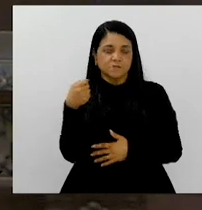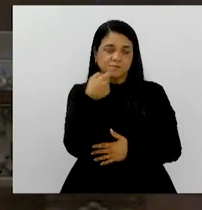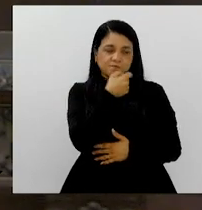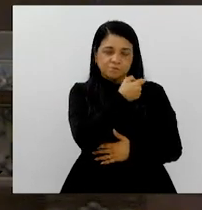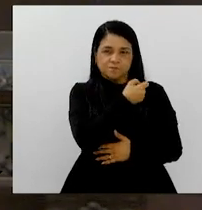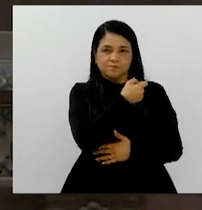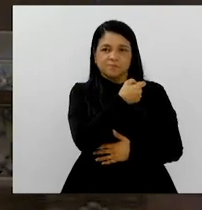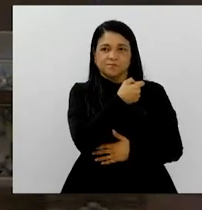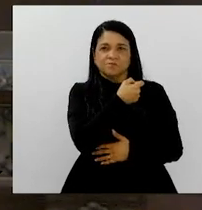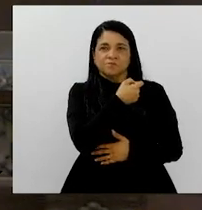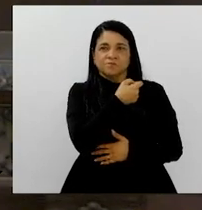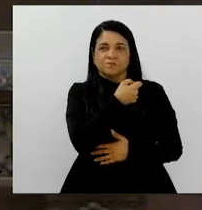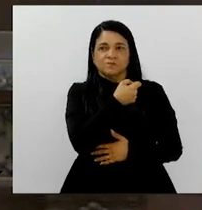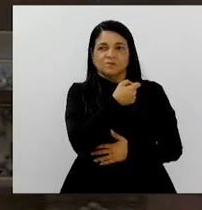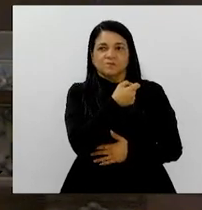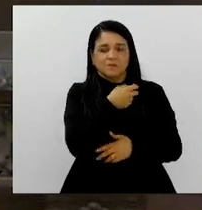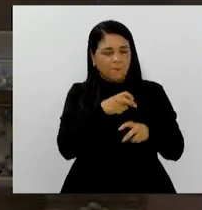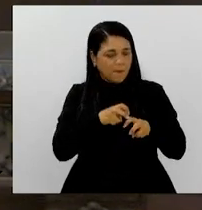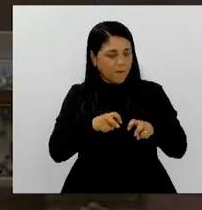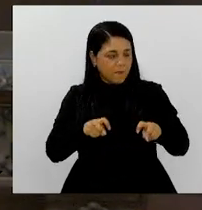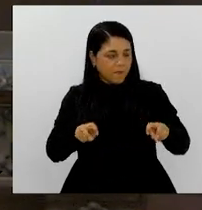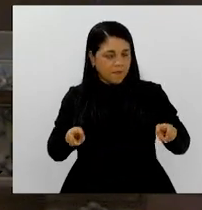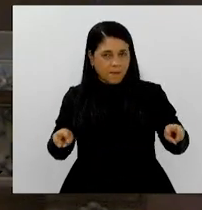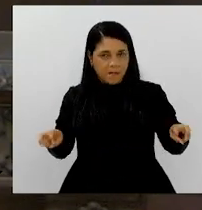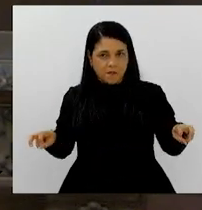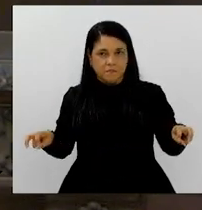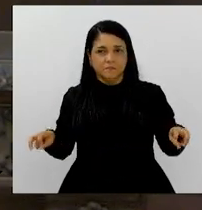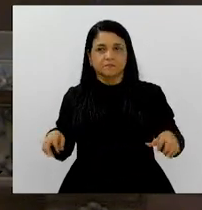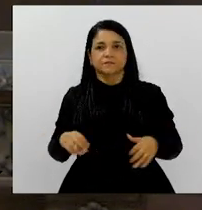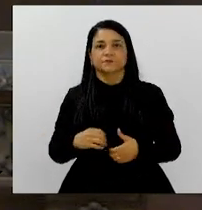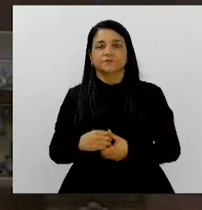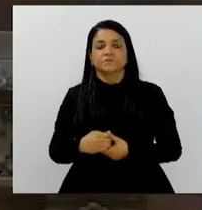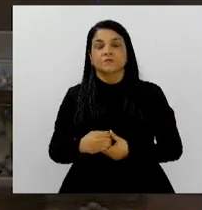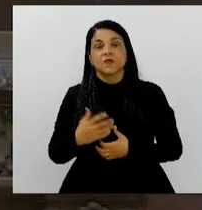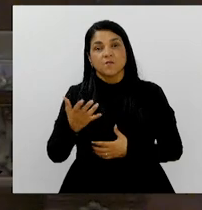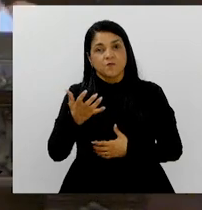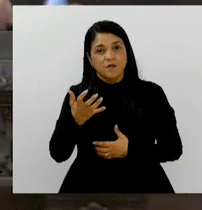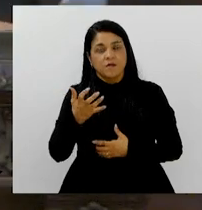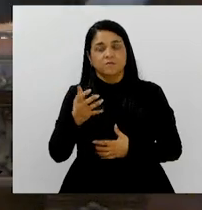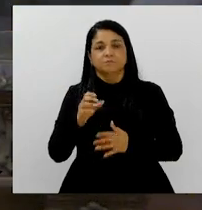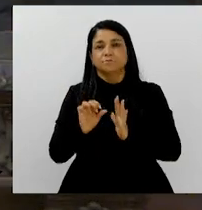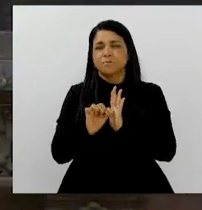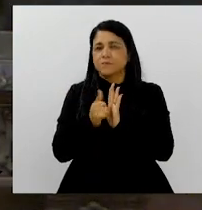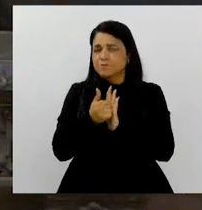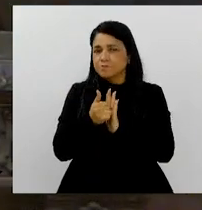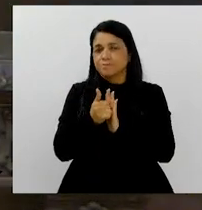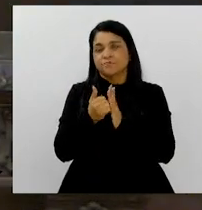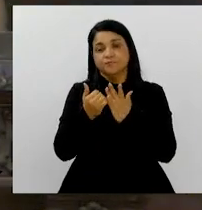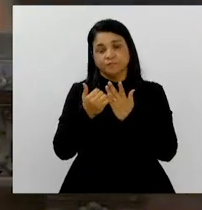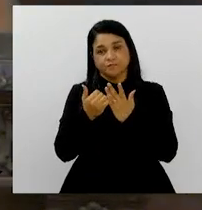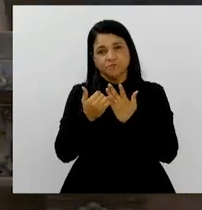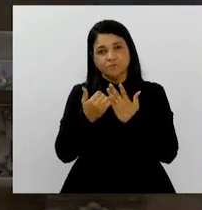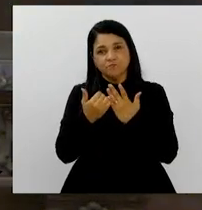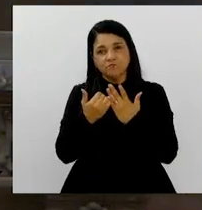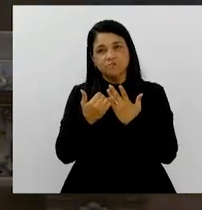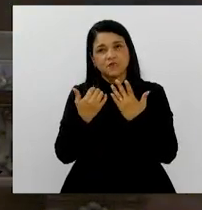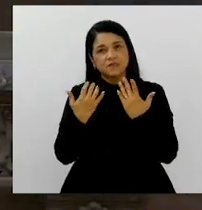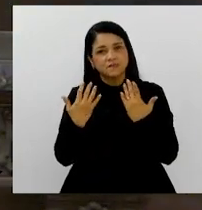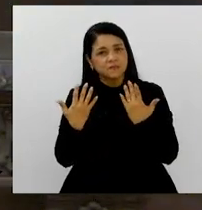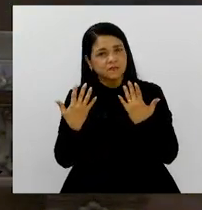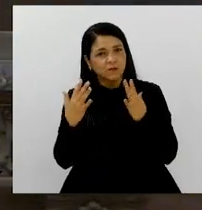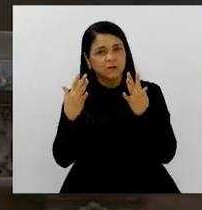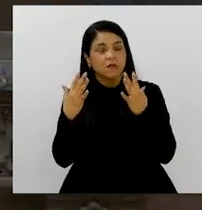saudação dos outros membros da mesa. Eu queria, em primeiro lugar, saudar imensamente